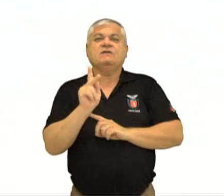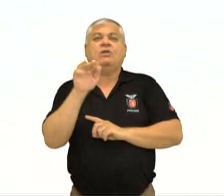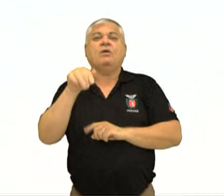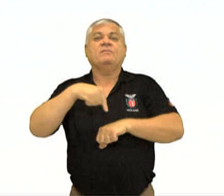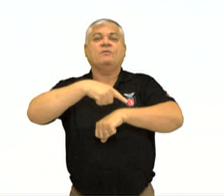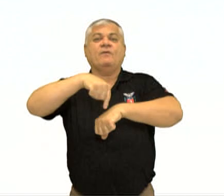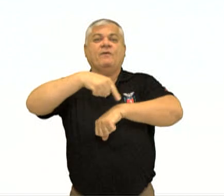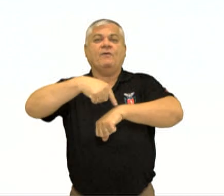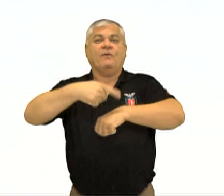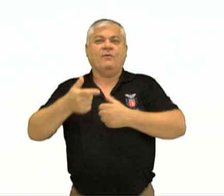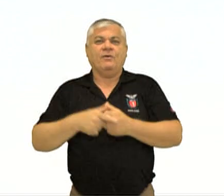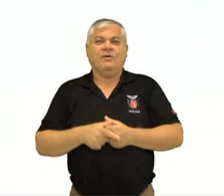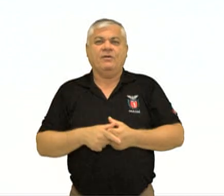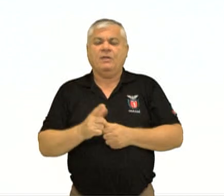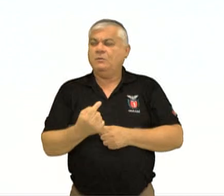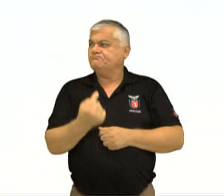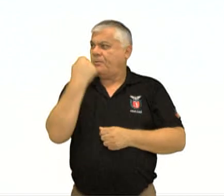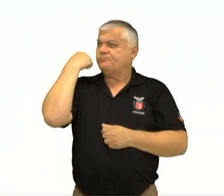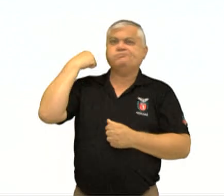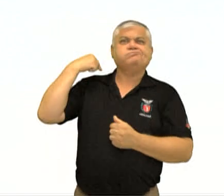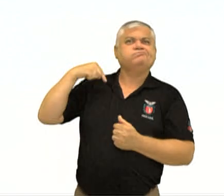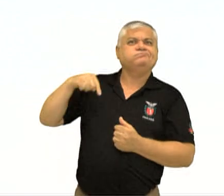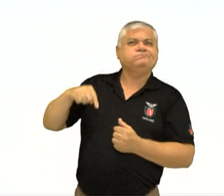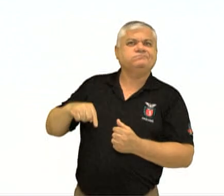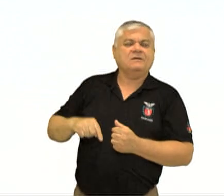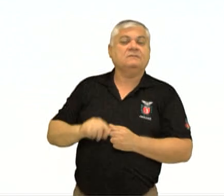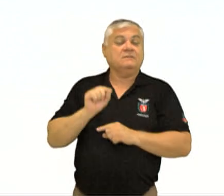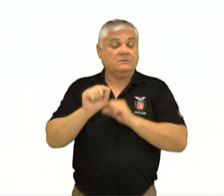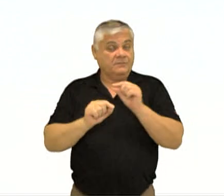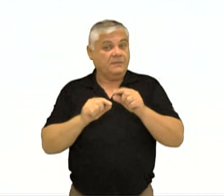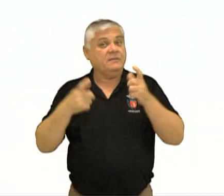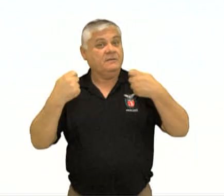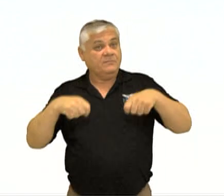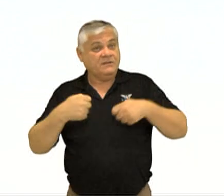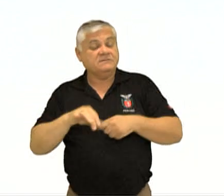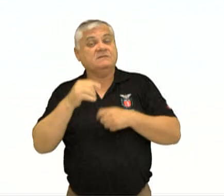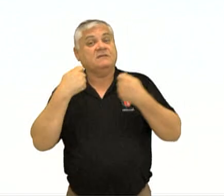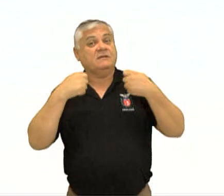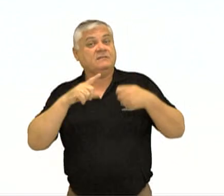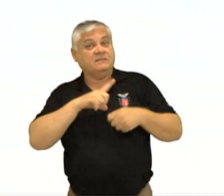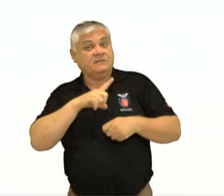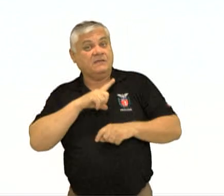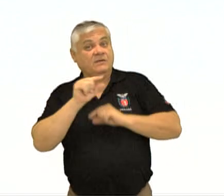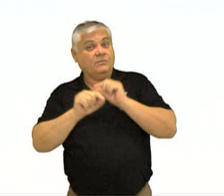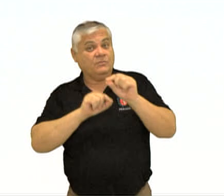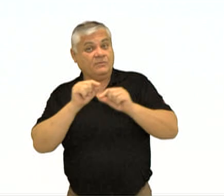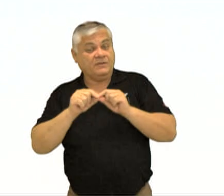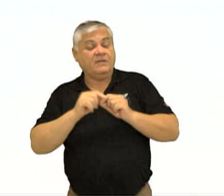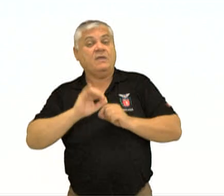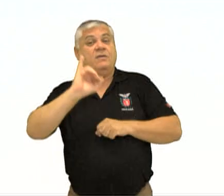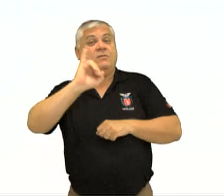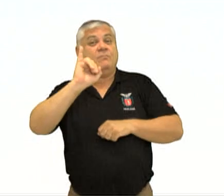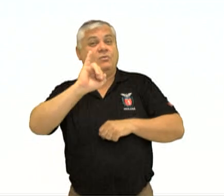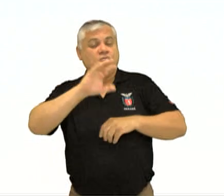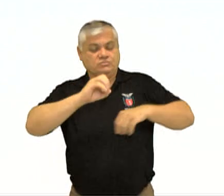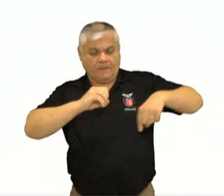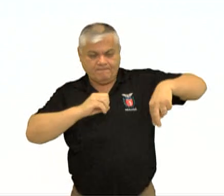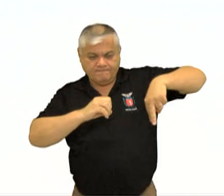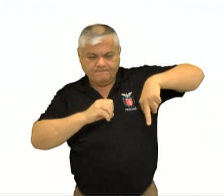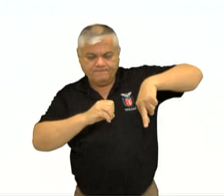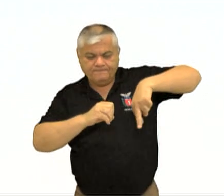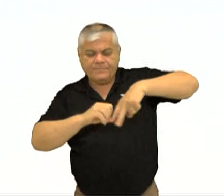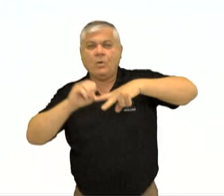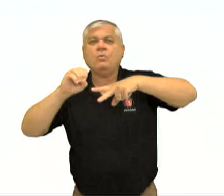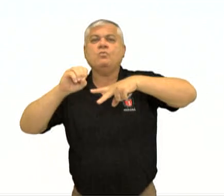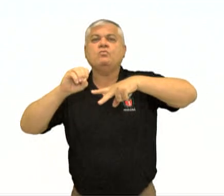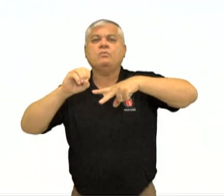ver nem a sombra da bola, certo? E para isso, o que ele precisa ter? Ele precisa promover um impulso. E esse impulso está